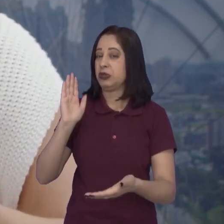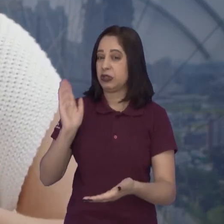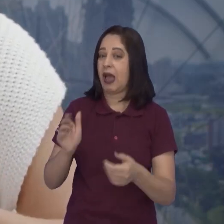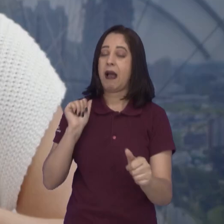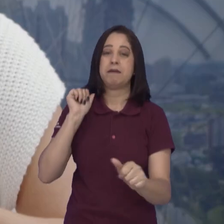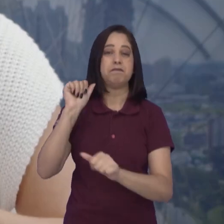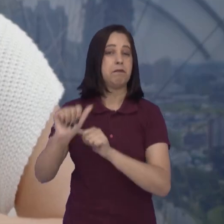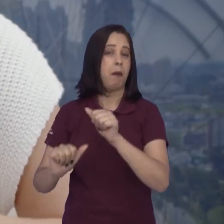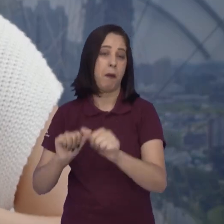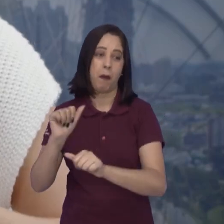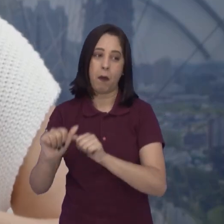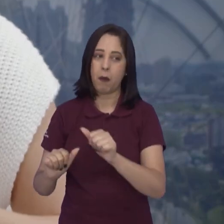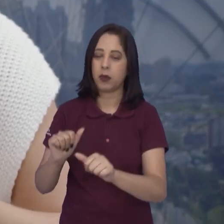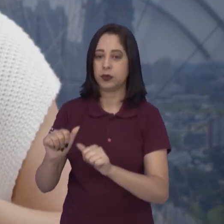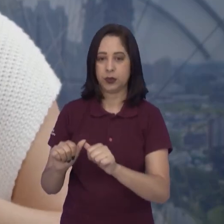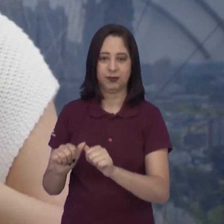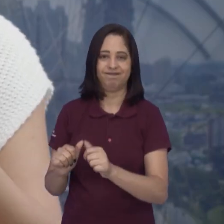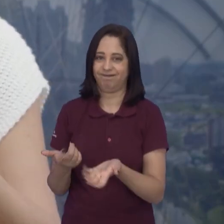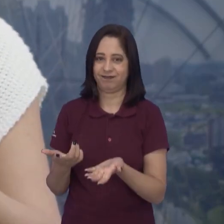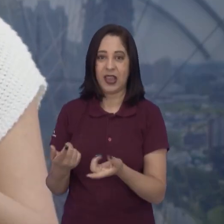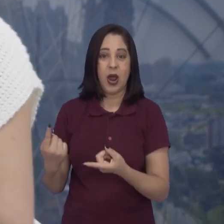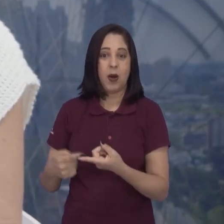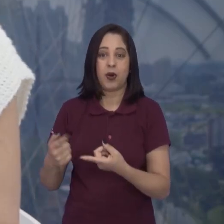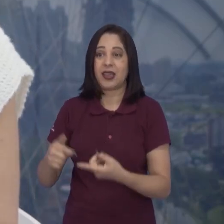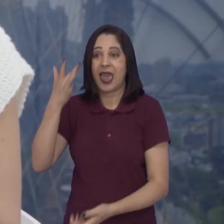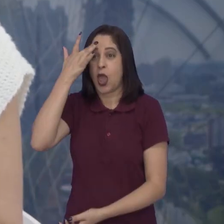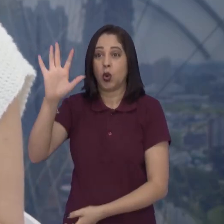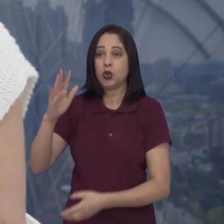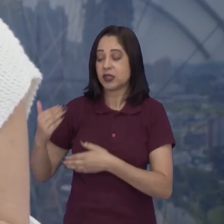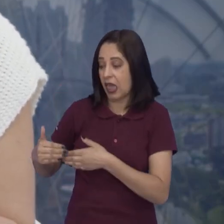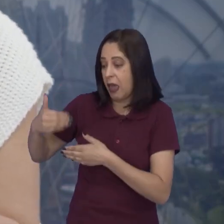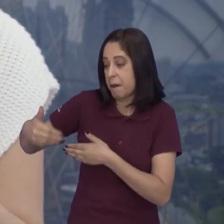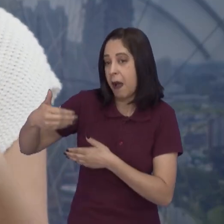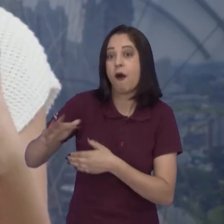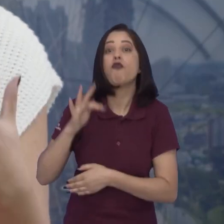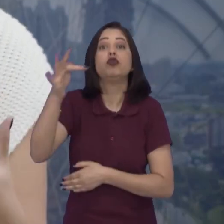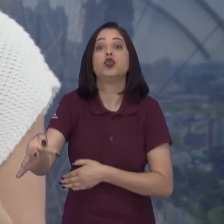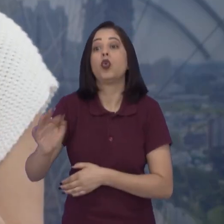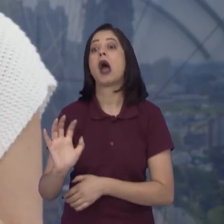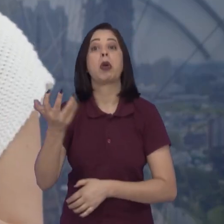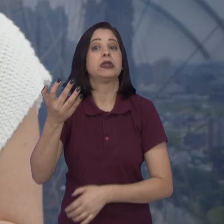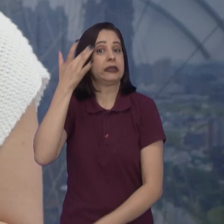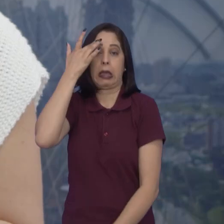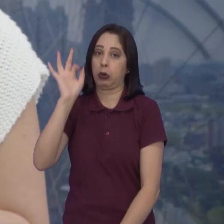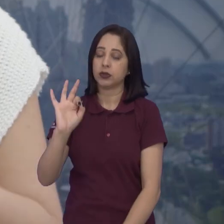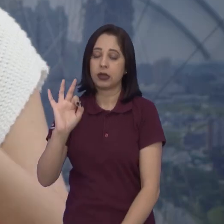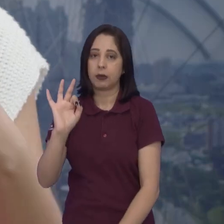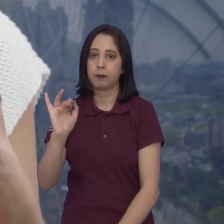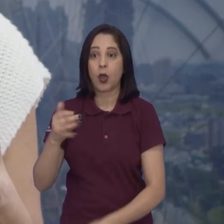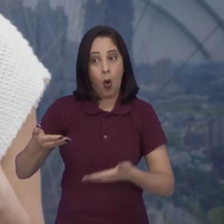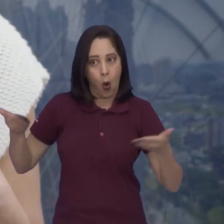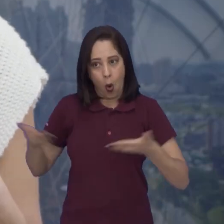você refletir que a gente não sabe o que vai acontecer daqui a alguns anos. A gente pode se programar, a gente